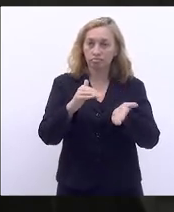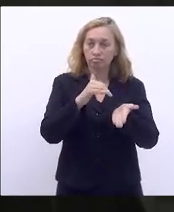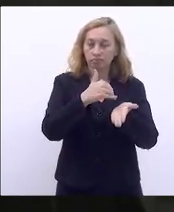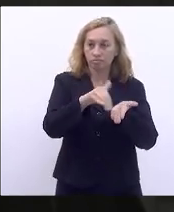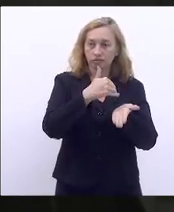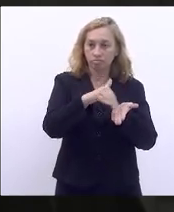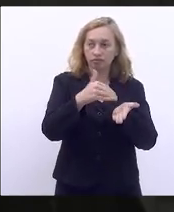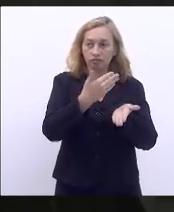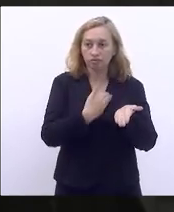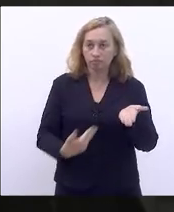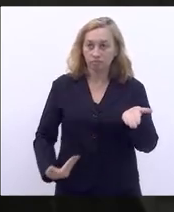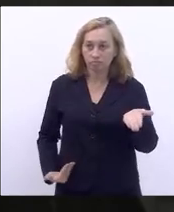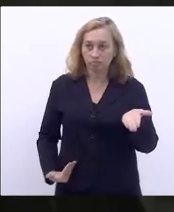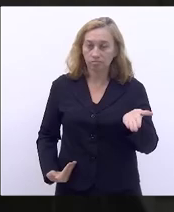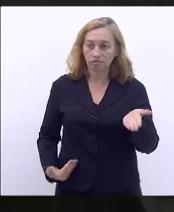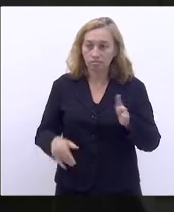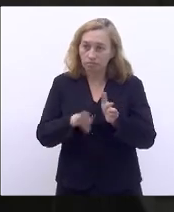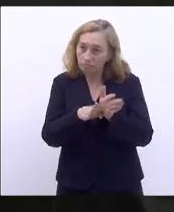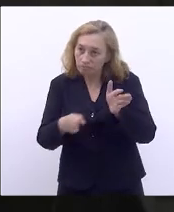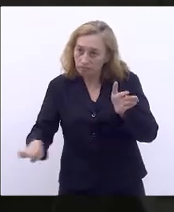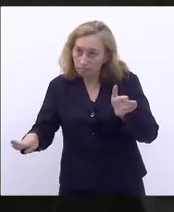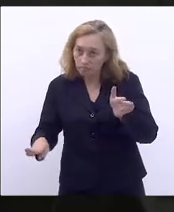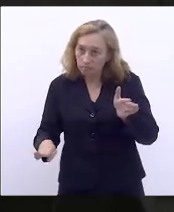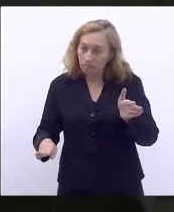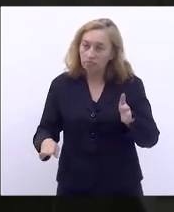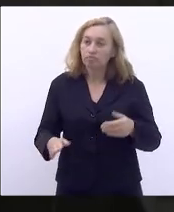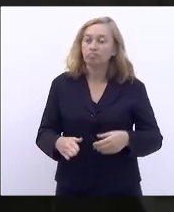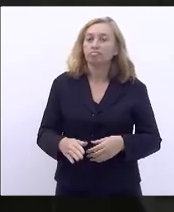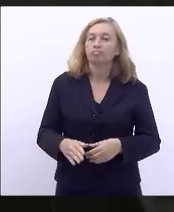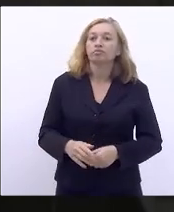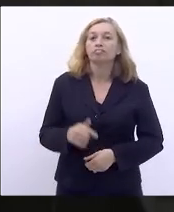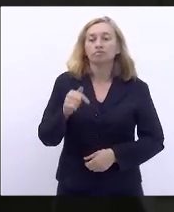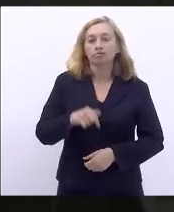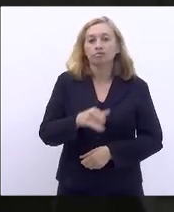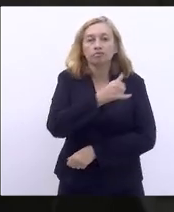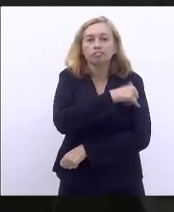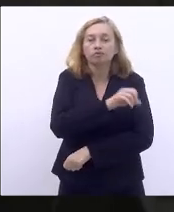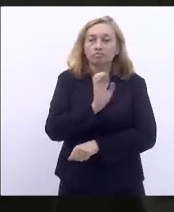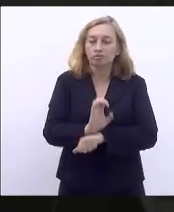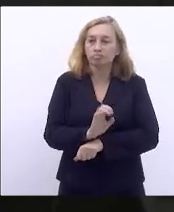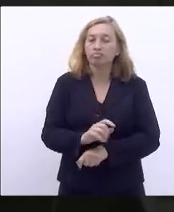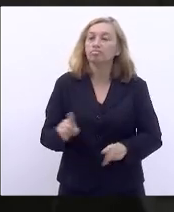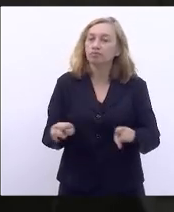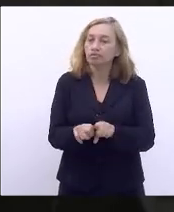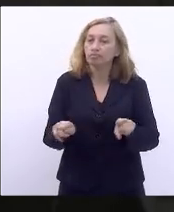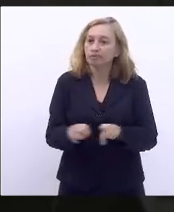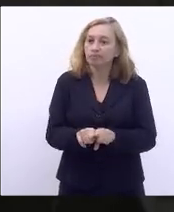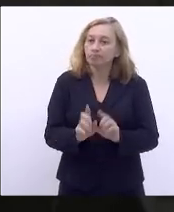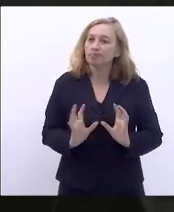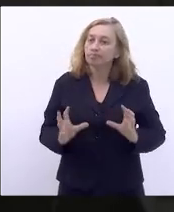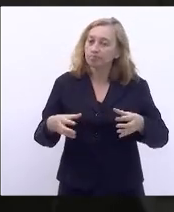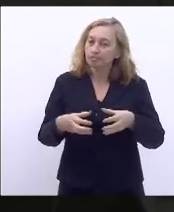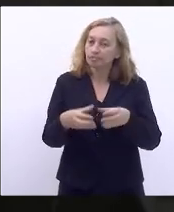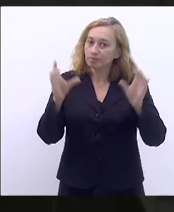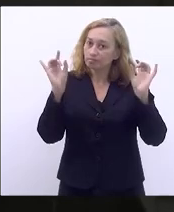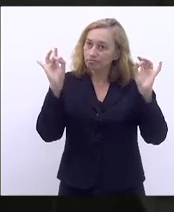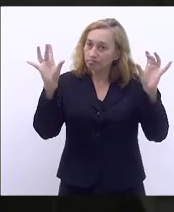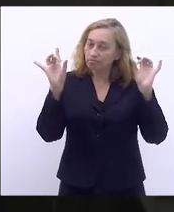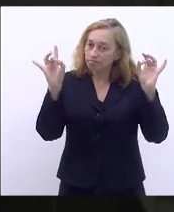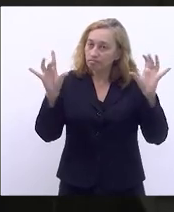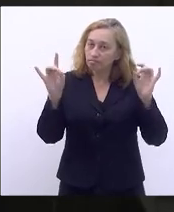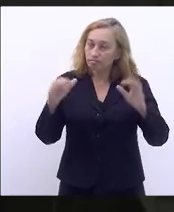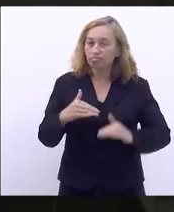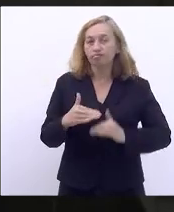a governança do oceano, não é, da nossa costa aqui do estado do Rio, como também uma comissão especial